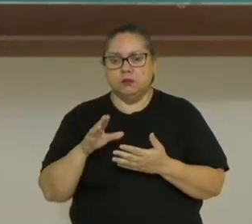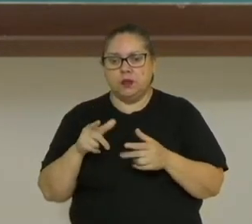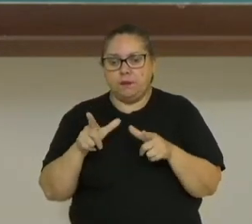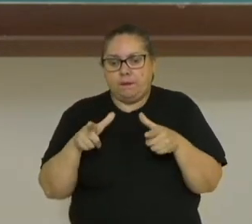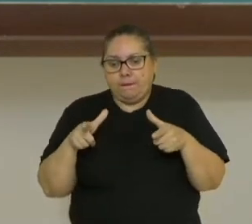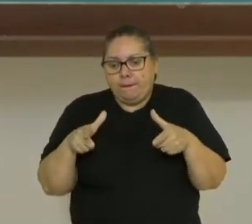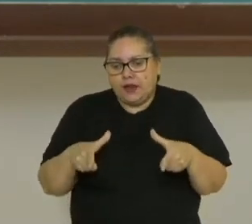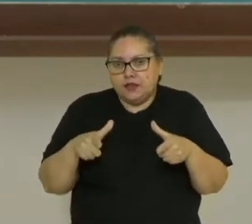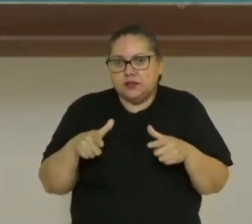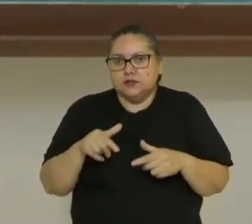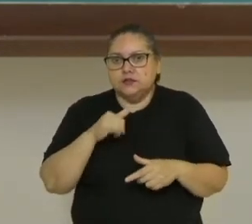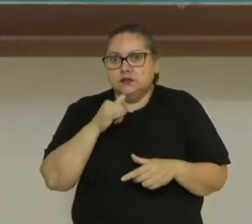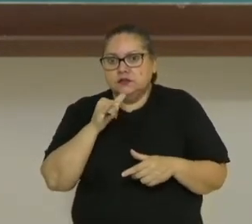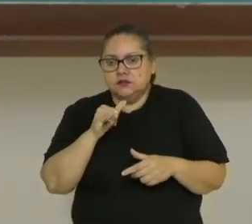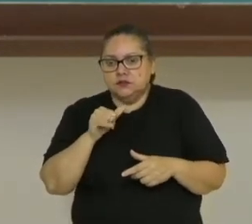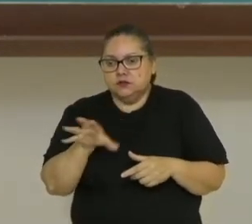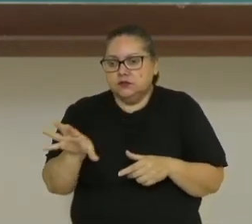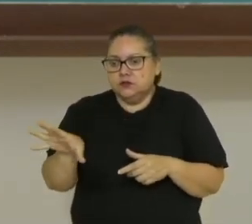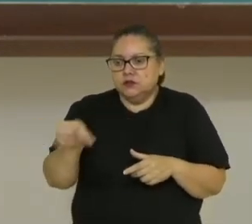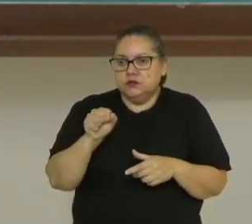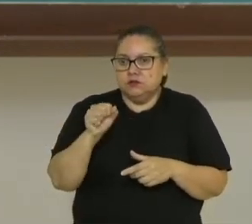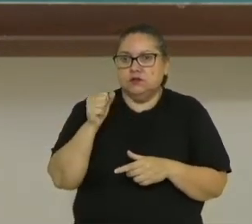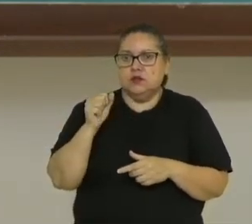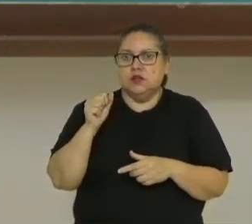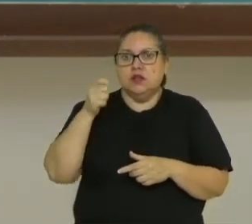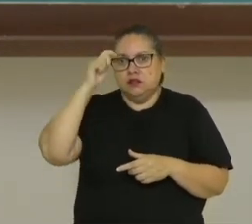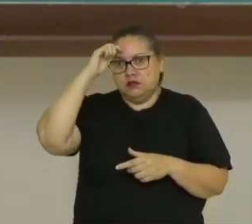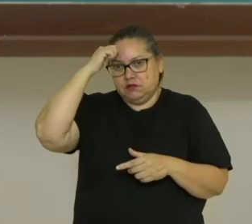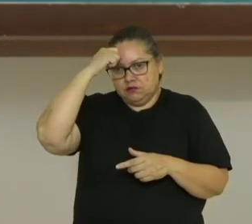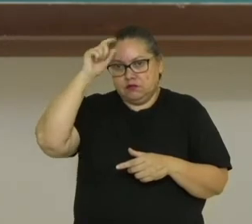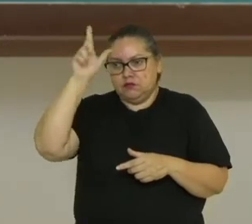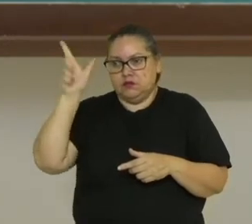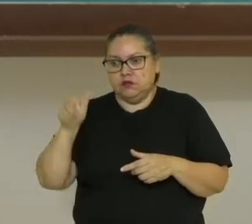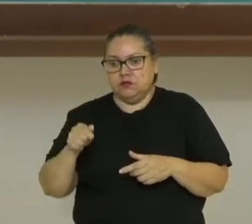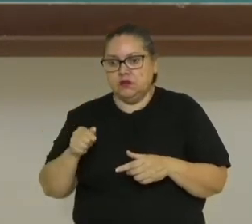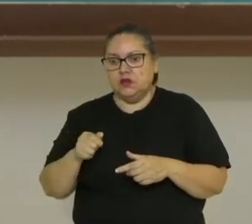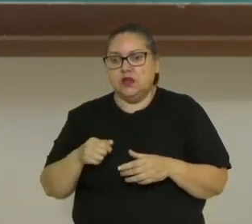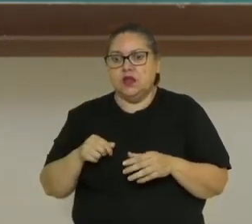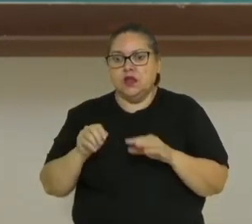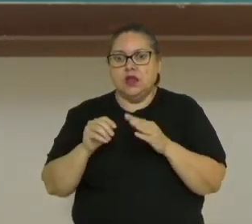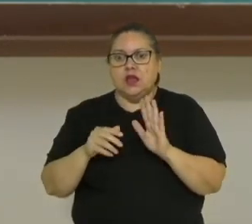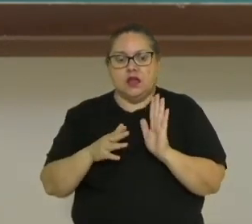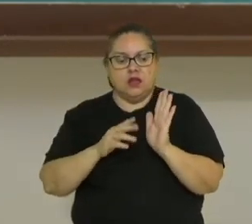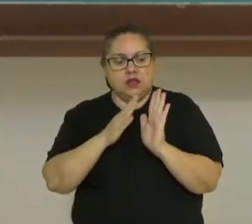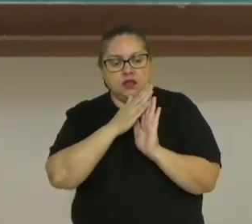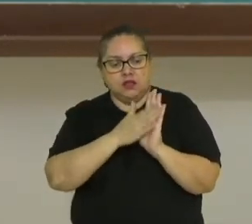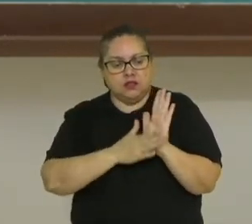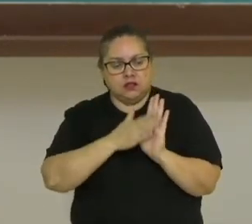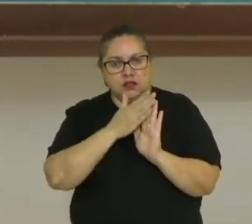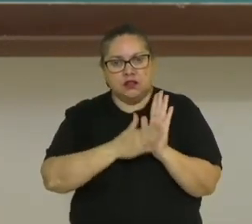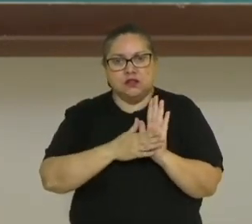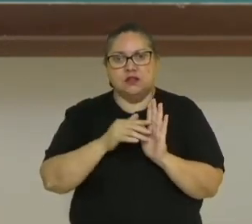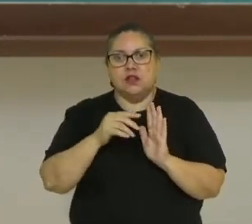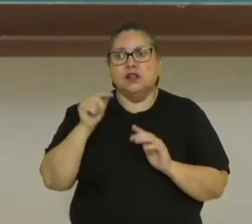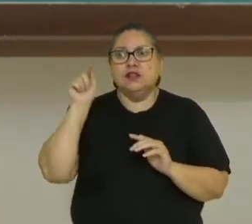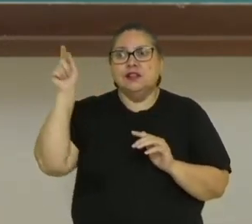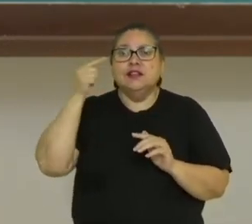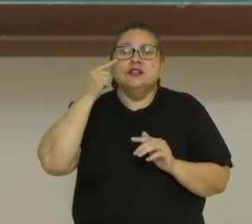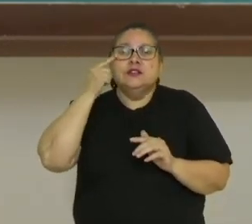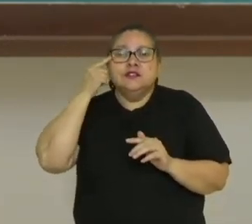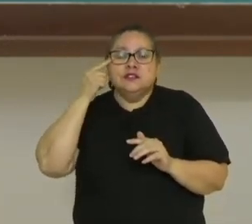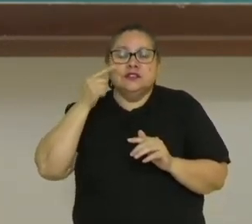placas eletrônicas são extraídas do continente africano, enquanto a tela é feita lá na Ásia,